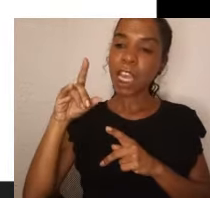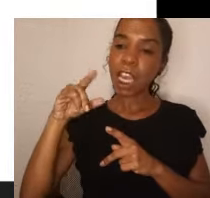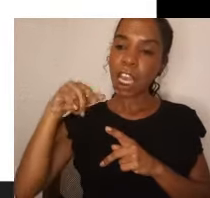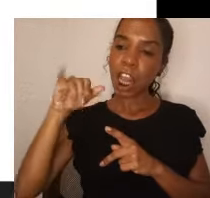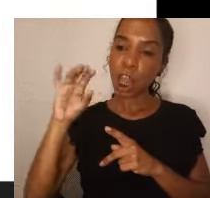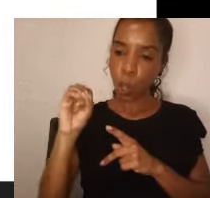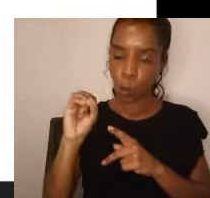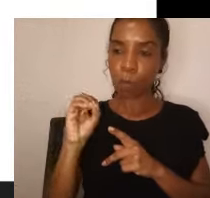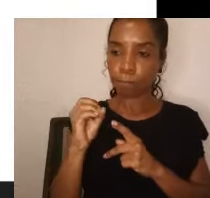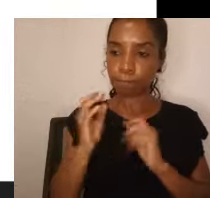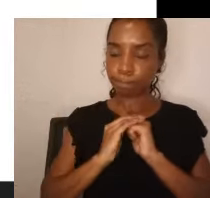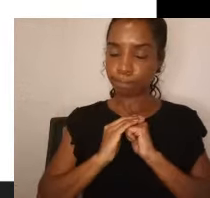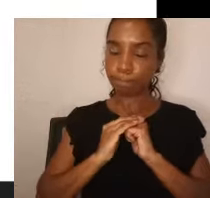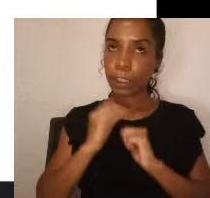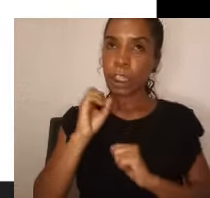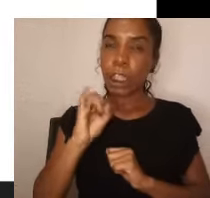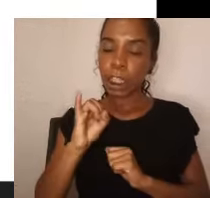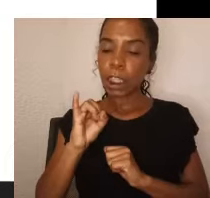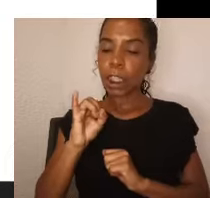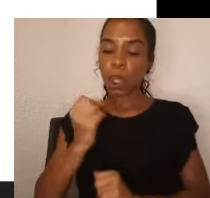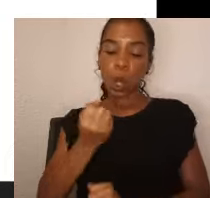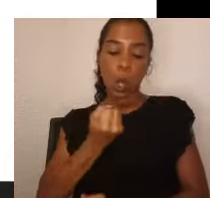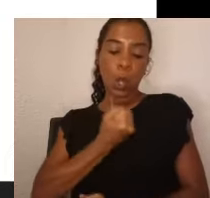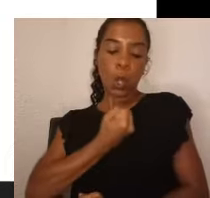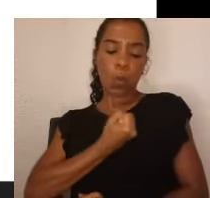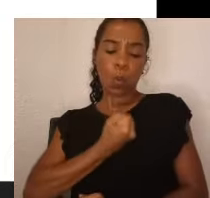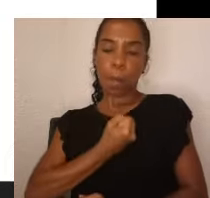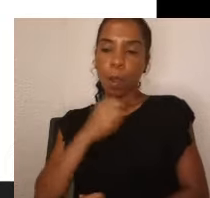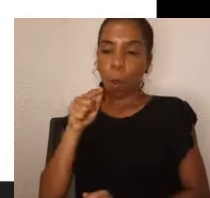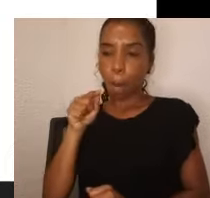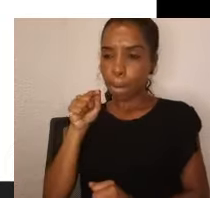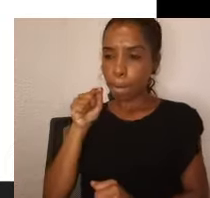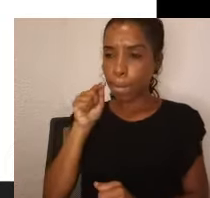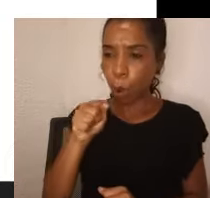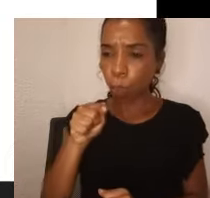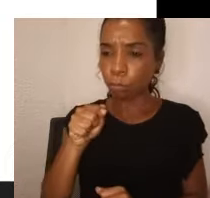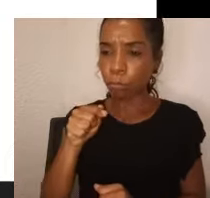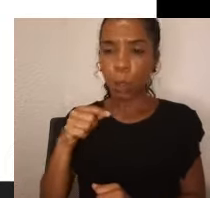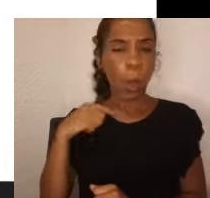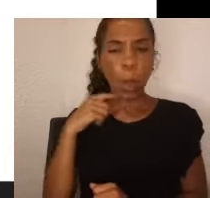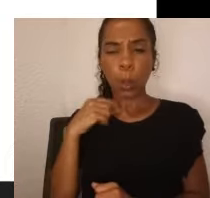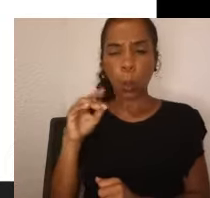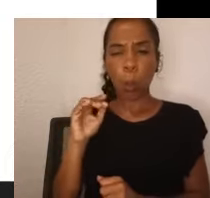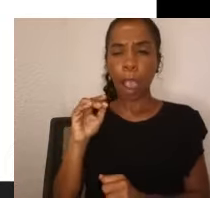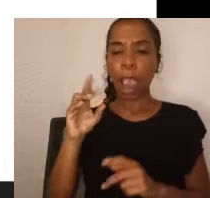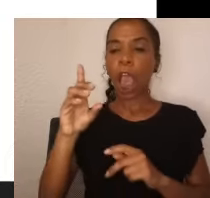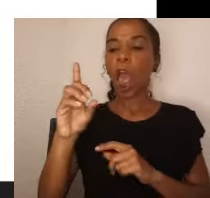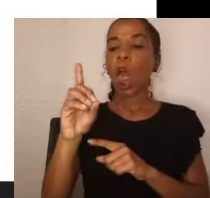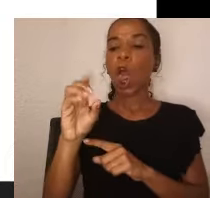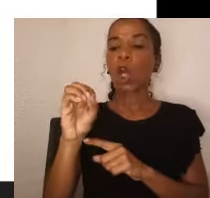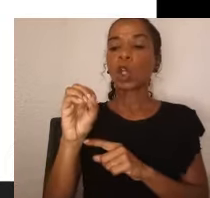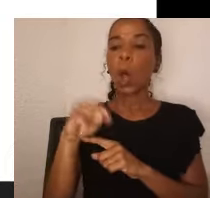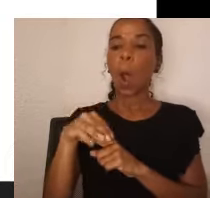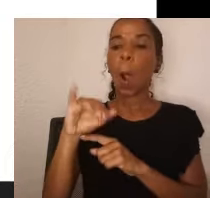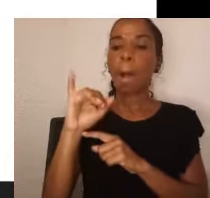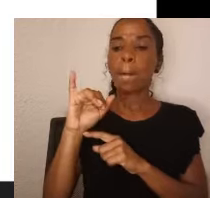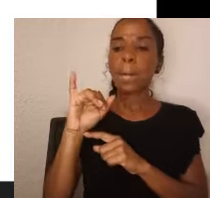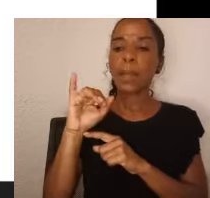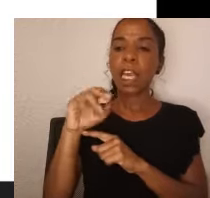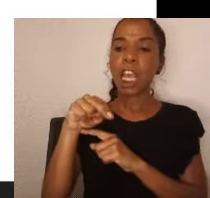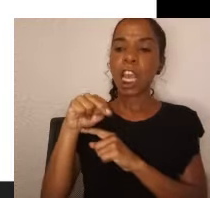ponto. Se o número, né, o ponto, não está no domínio, então não faz sentido a gente perguntar